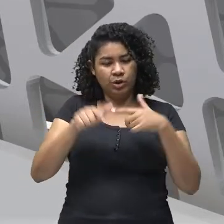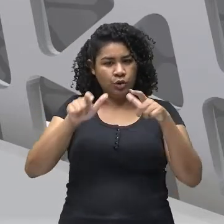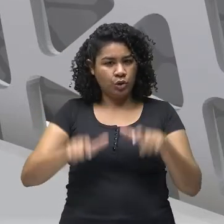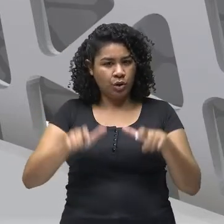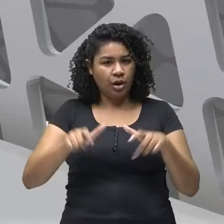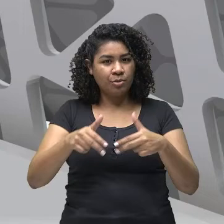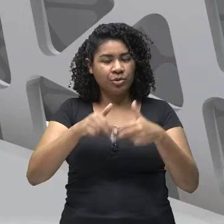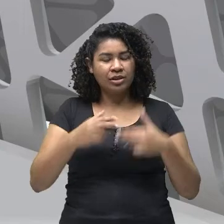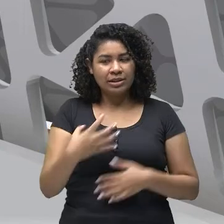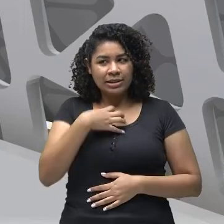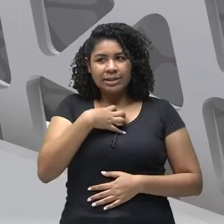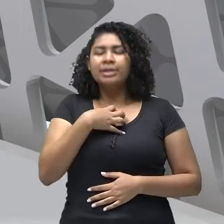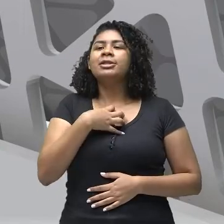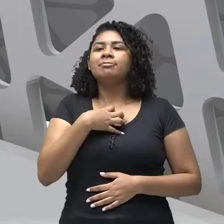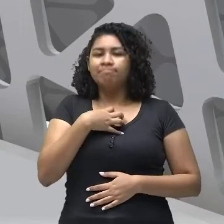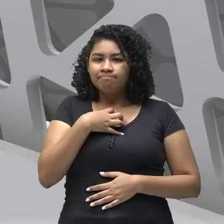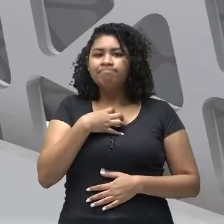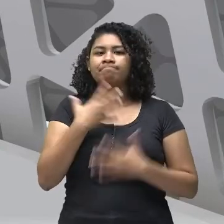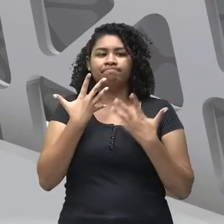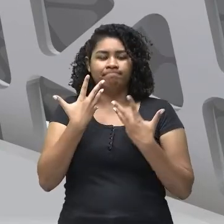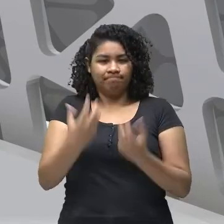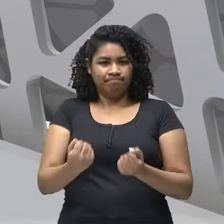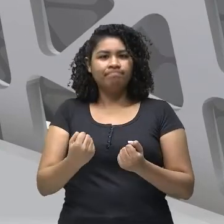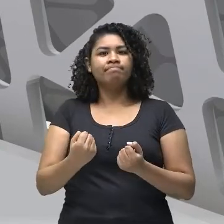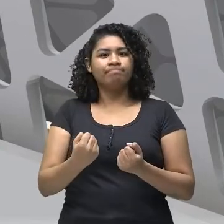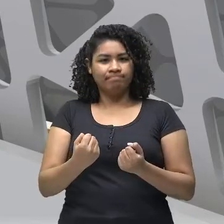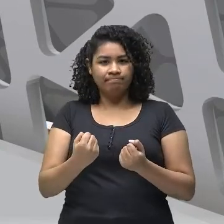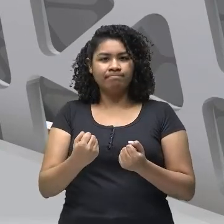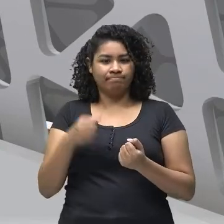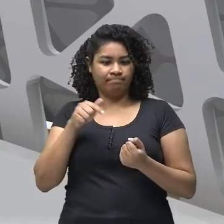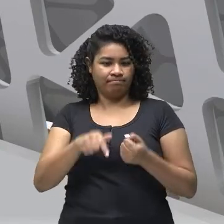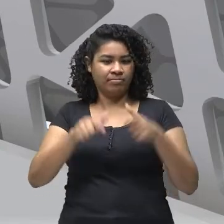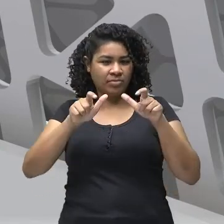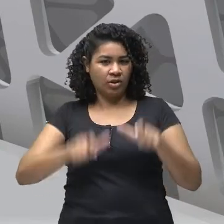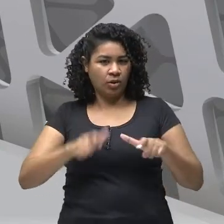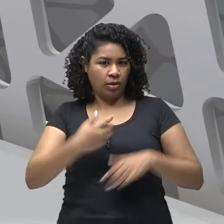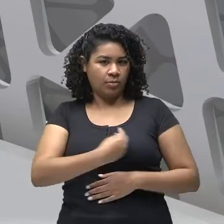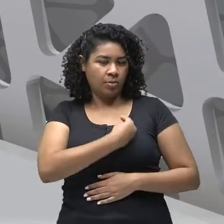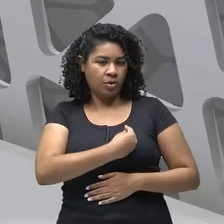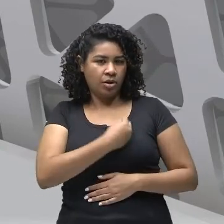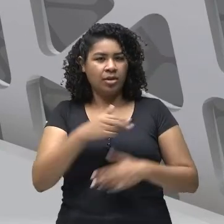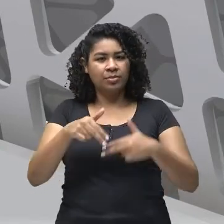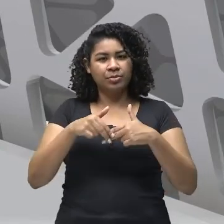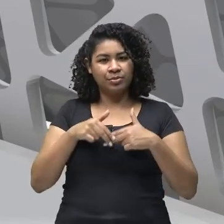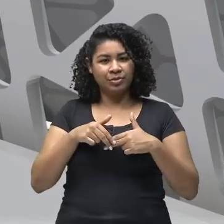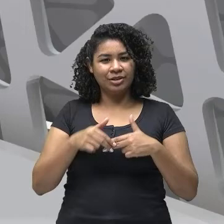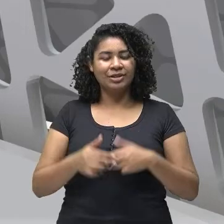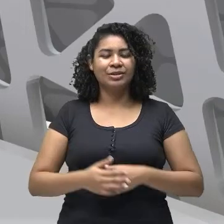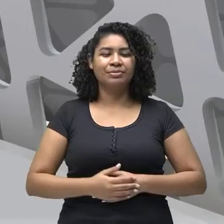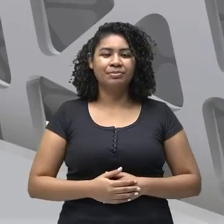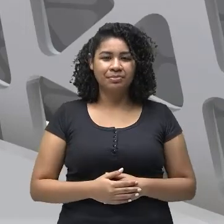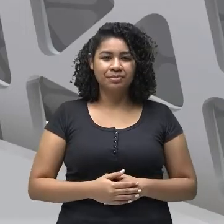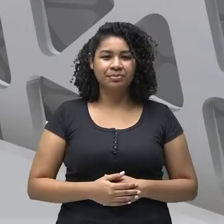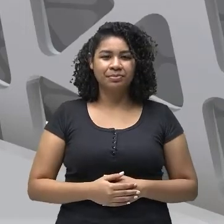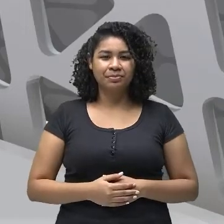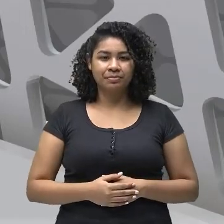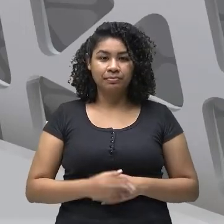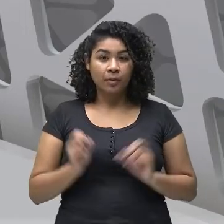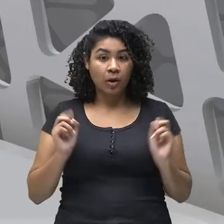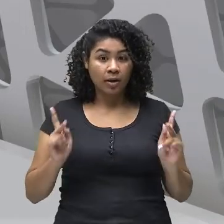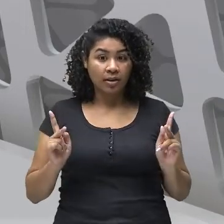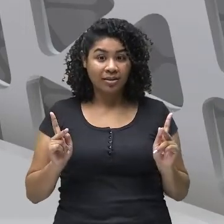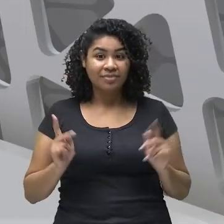sentimento de pertencimento para aquelas pessoas que estão habitando aquele determinado território,